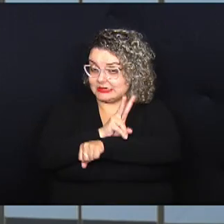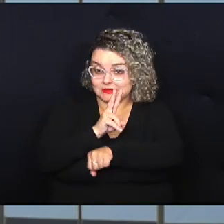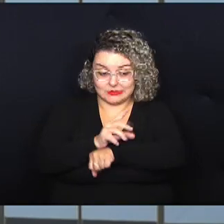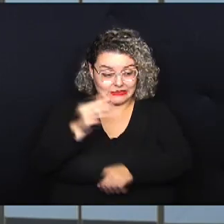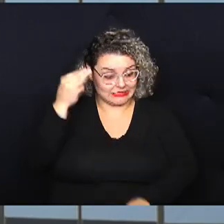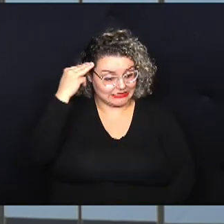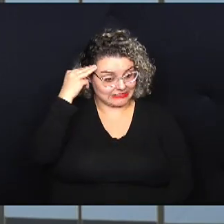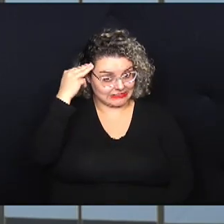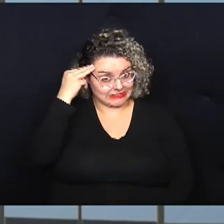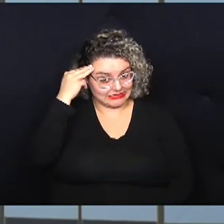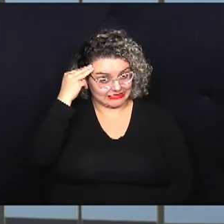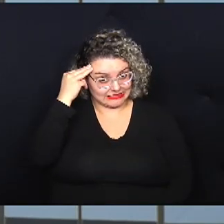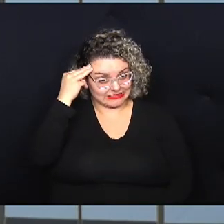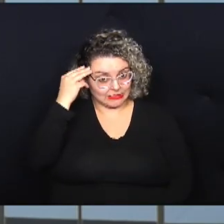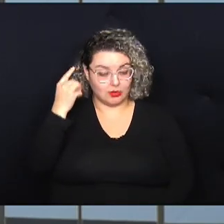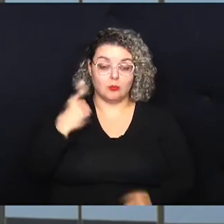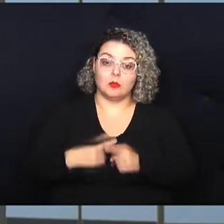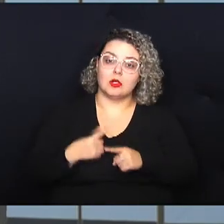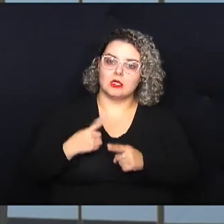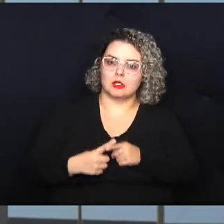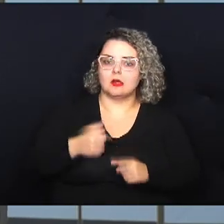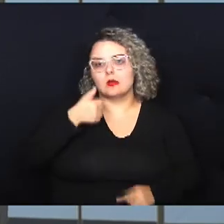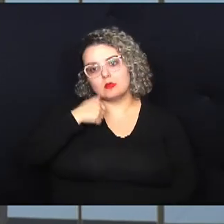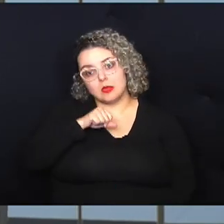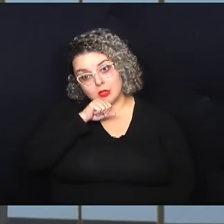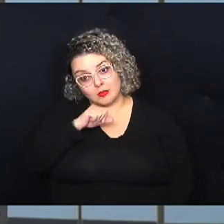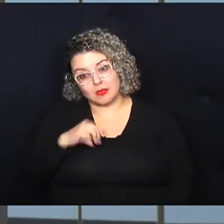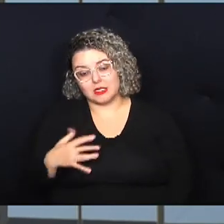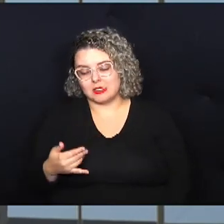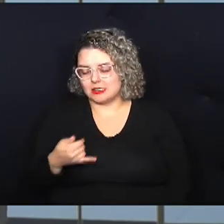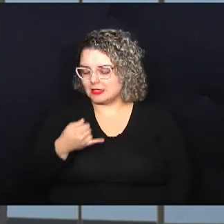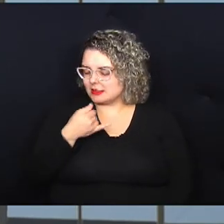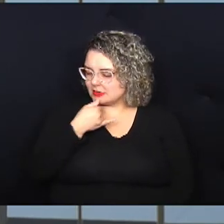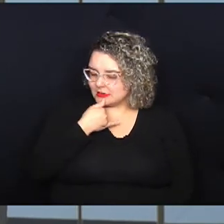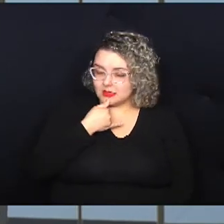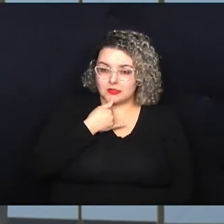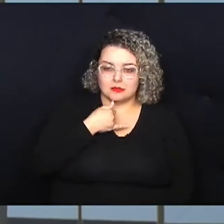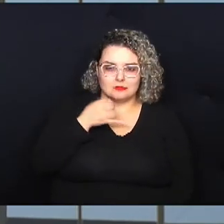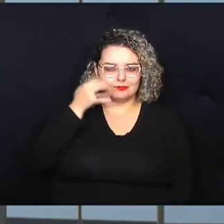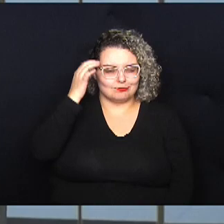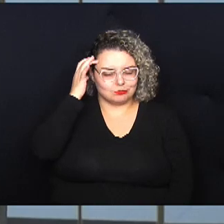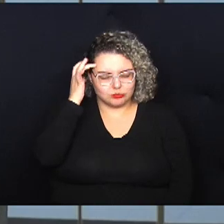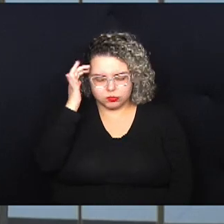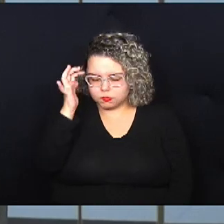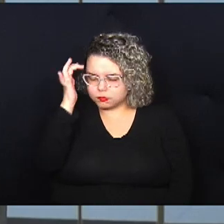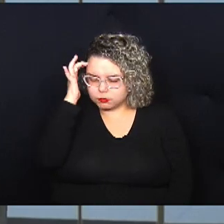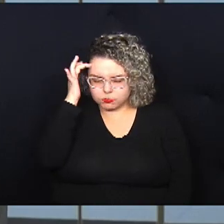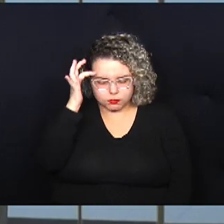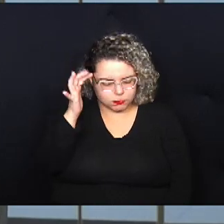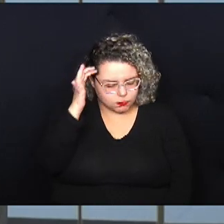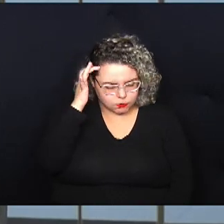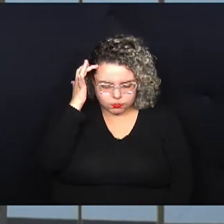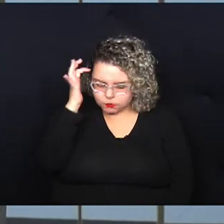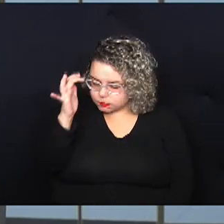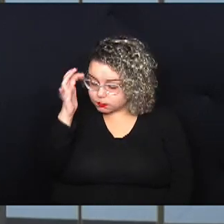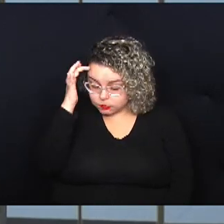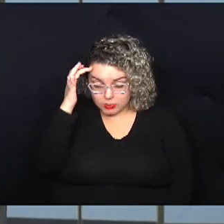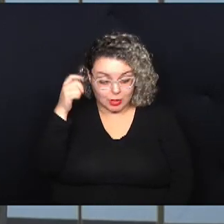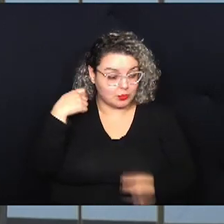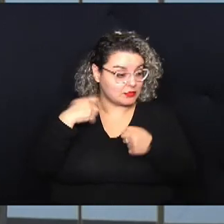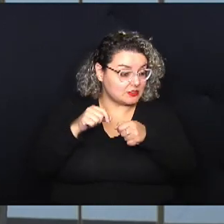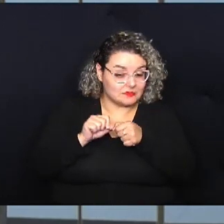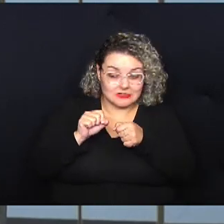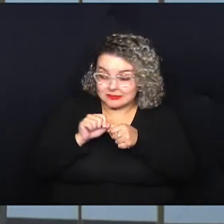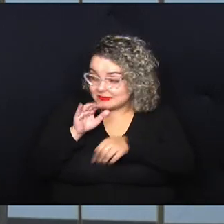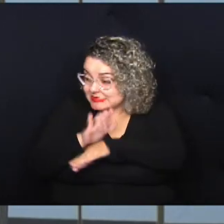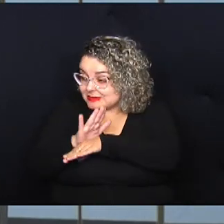a hora que isso já está aqui, porque para aquela mãe estar com aquela tristeza, ela estava tempo todo com aquilo na mente. Eu preciso fazer alguma coisa para